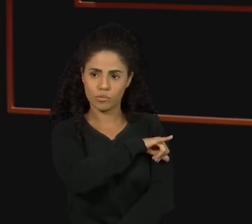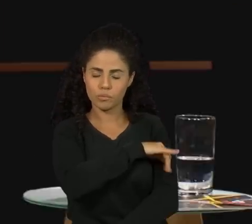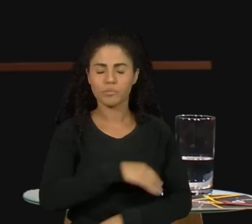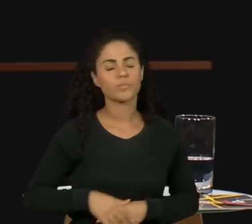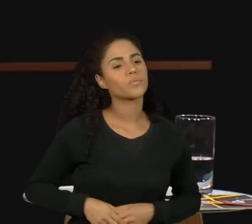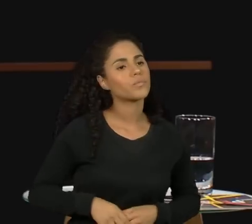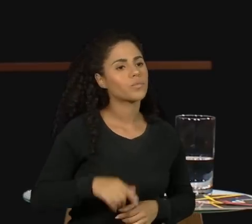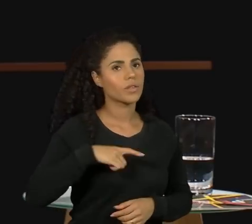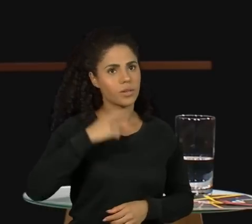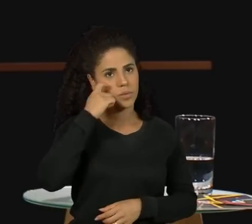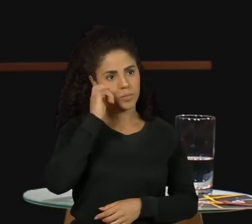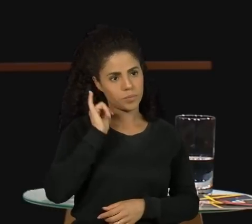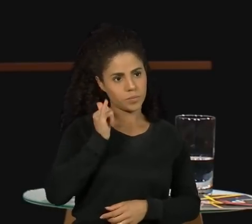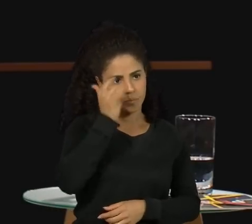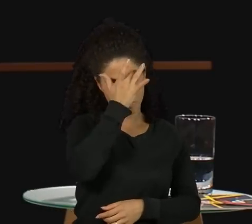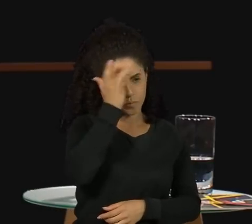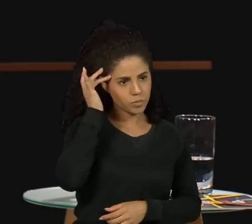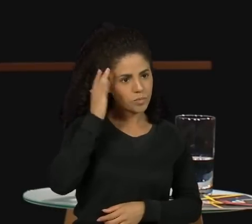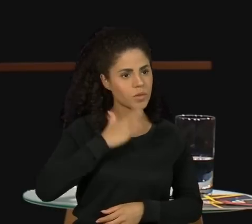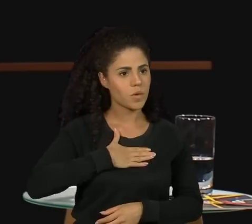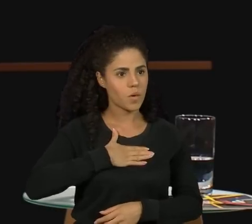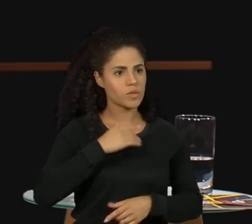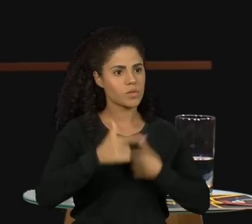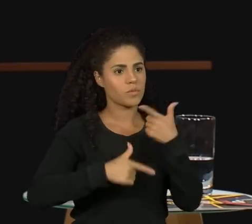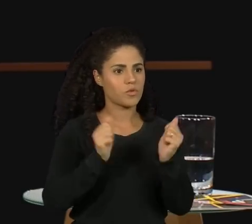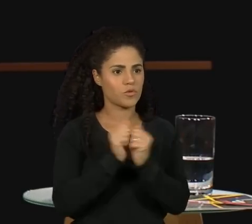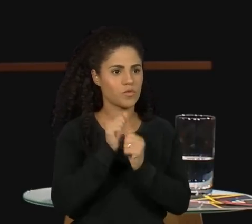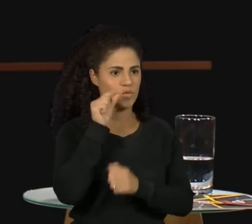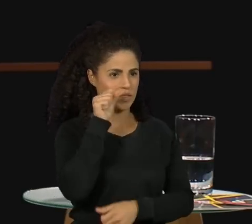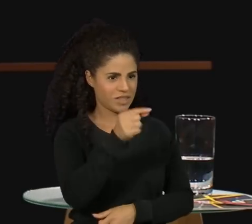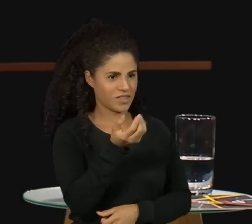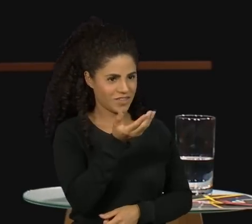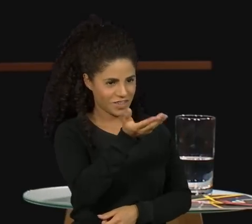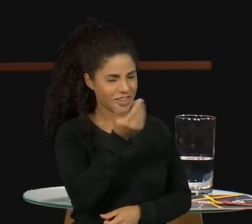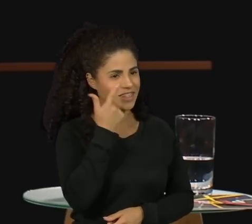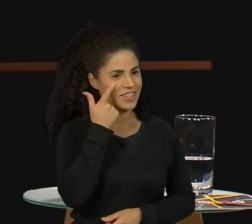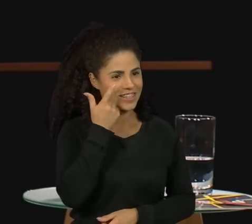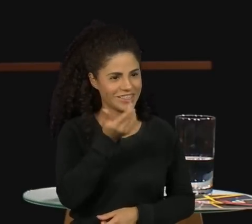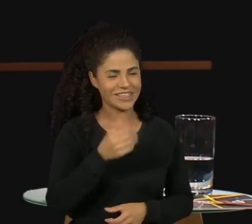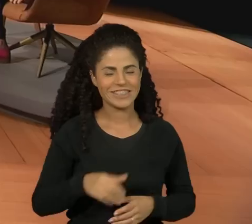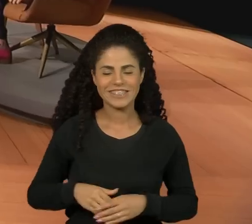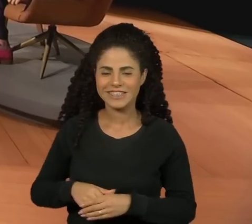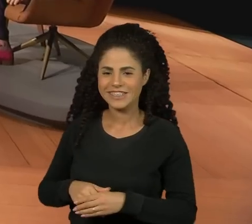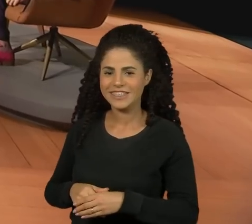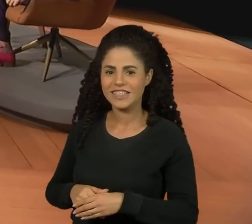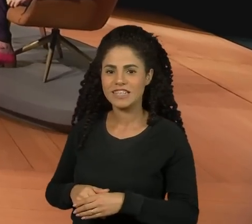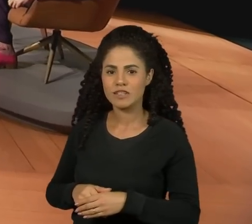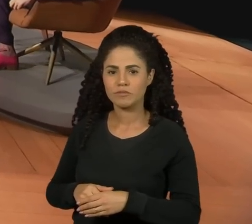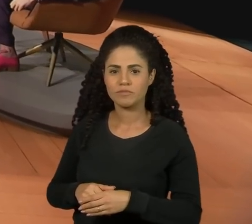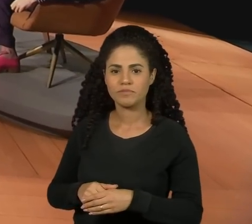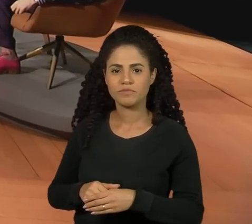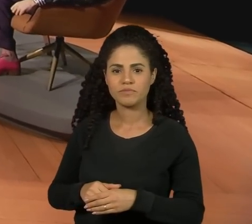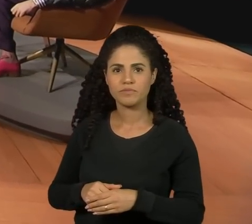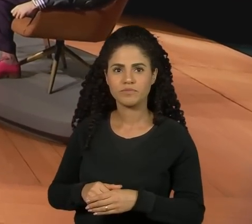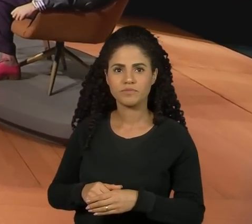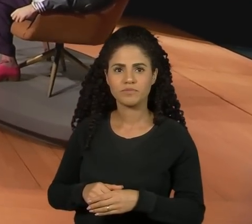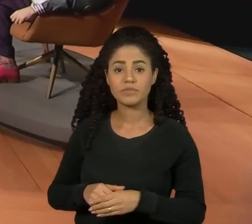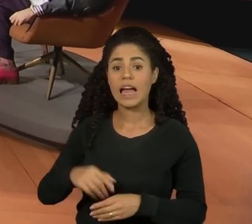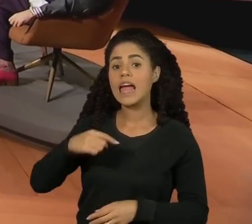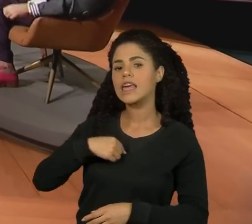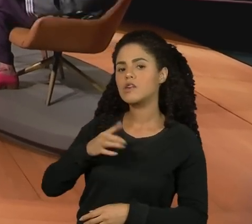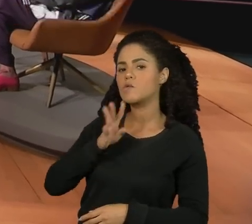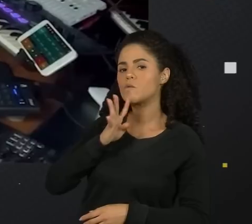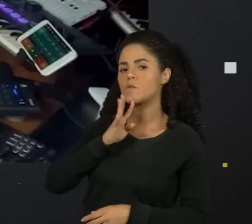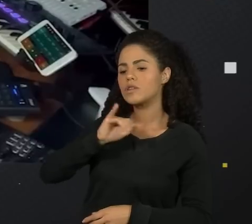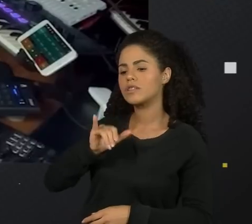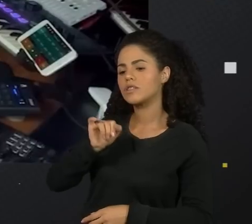algumas mensagens de pessoas que, de alguma forma, cruzaram o seu caminho. Olha só a primeira. Conheci o Fajala